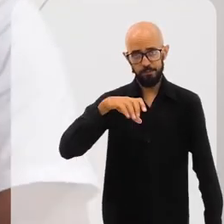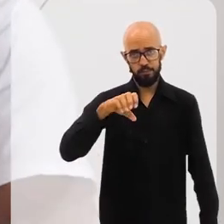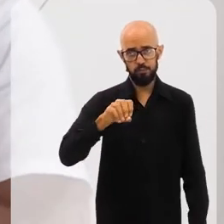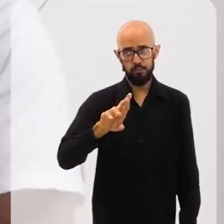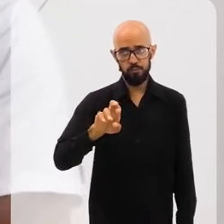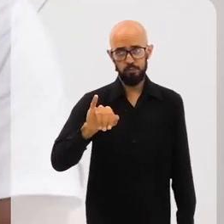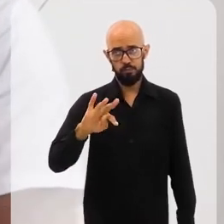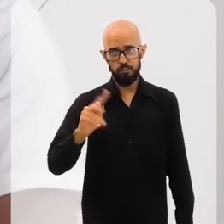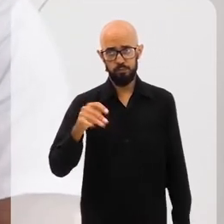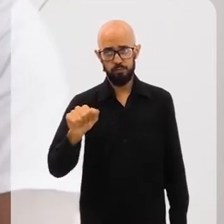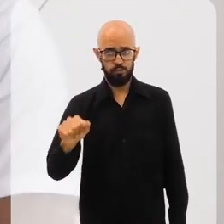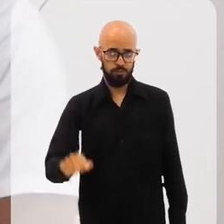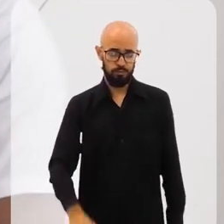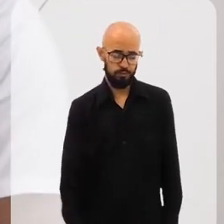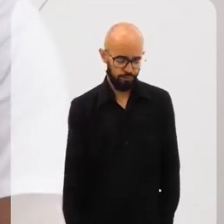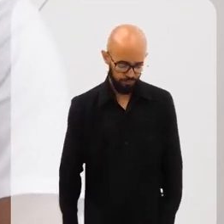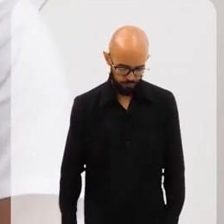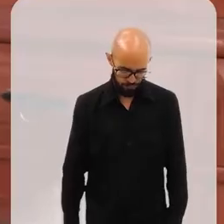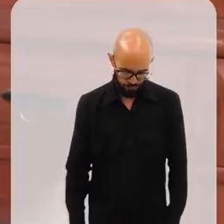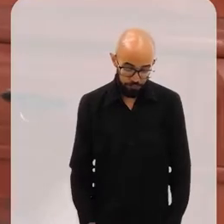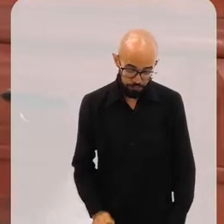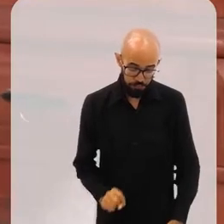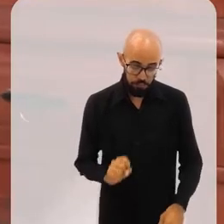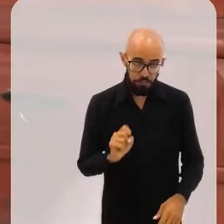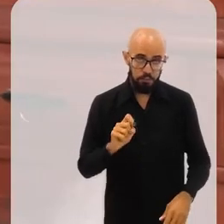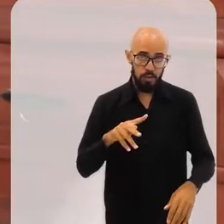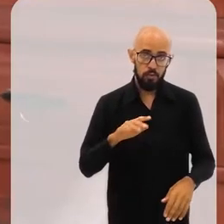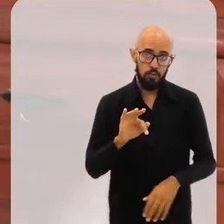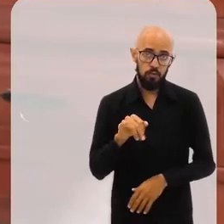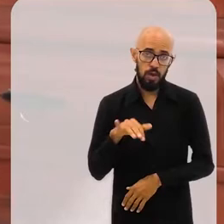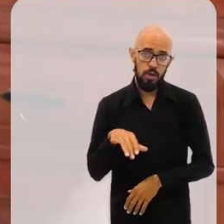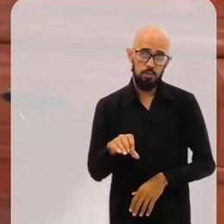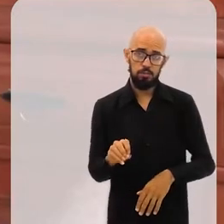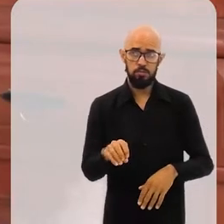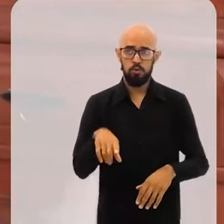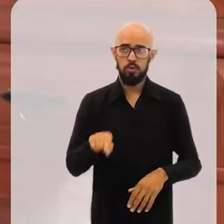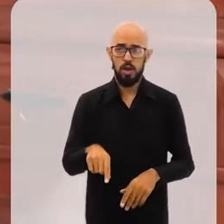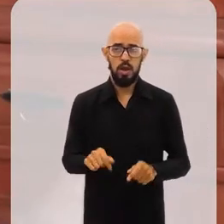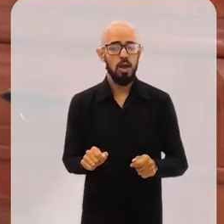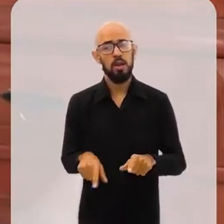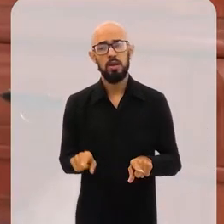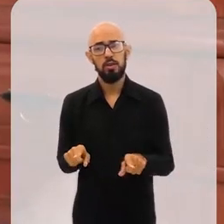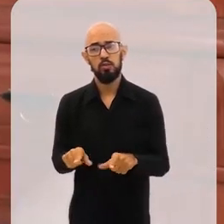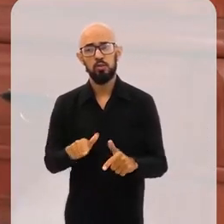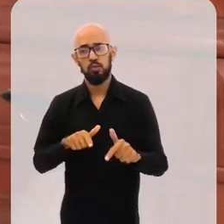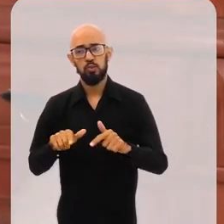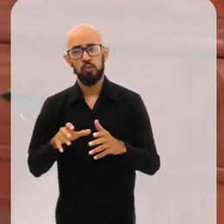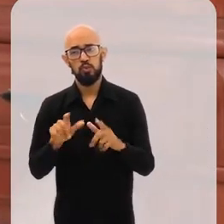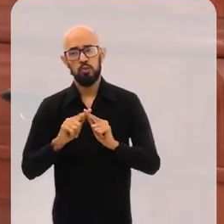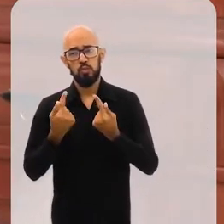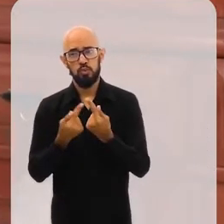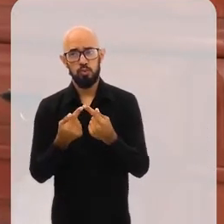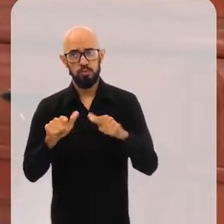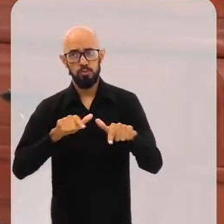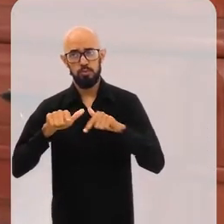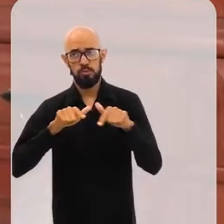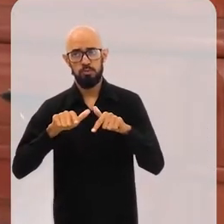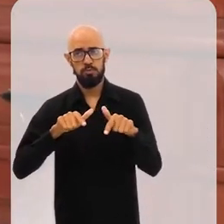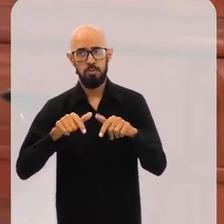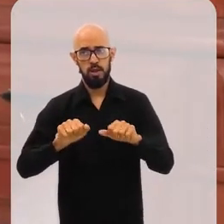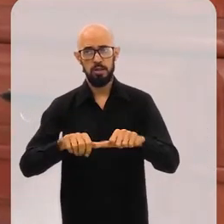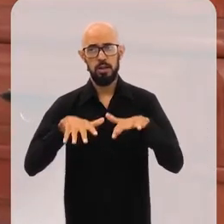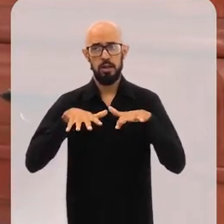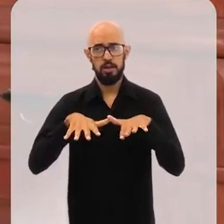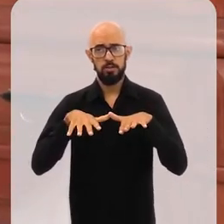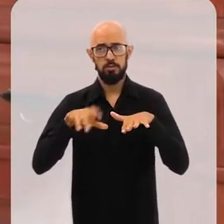orixá que equivale àquela questão. Bem, o Fábio faz parte do grupo de trabalho do Instituto Expo